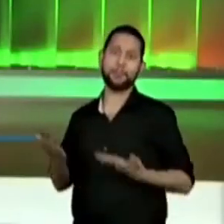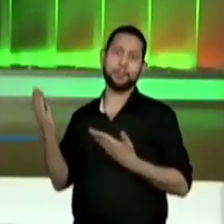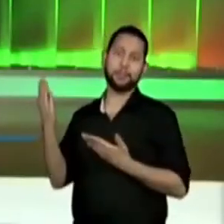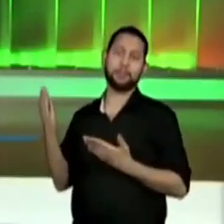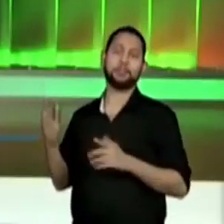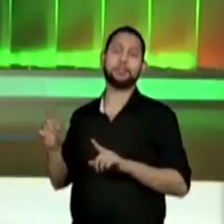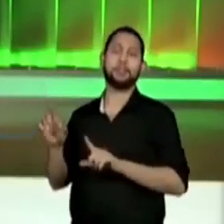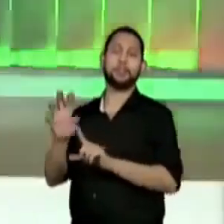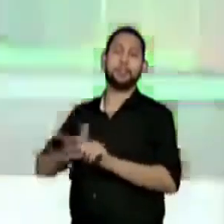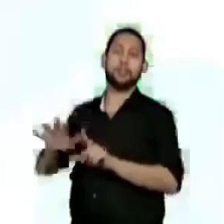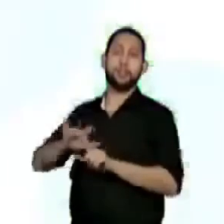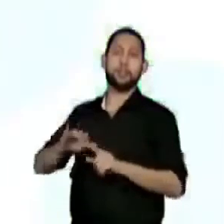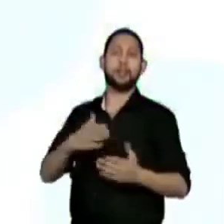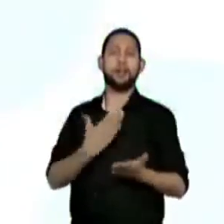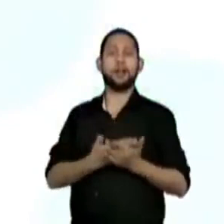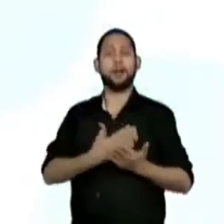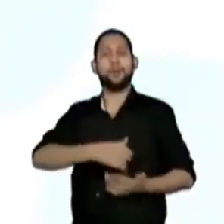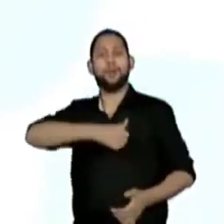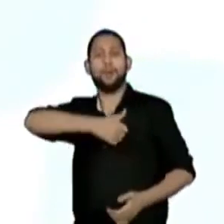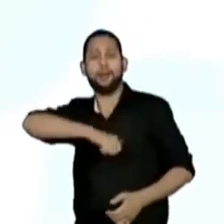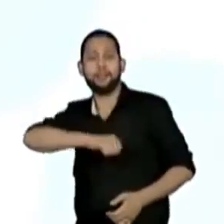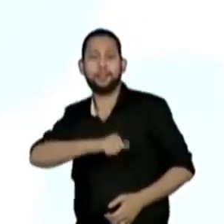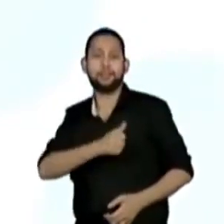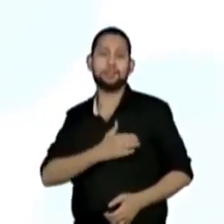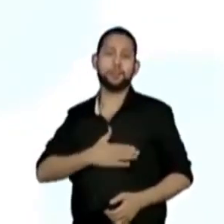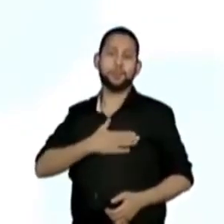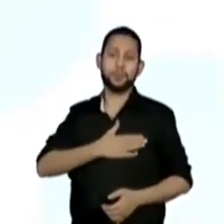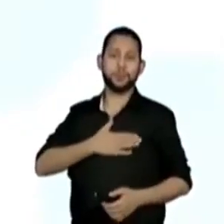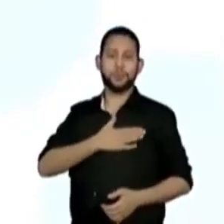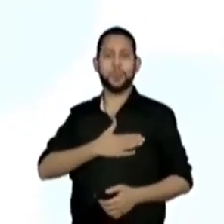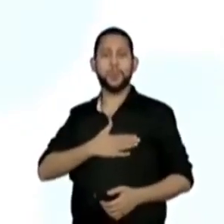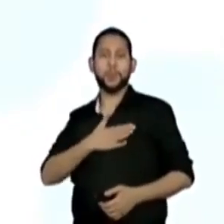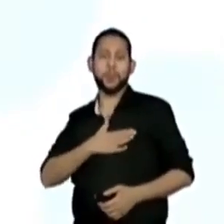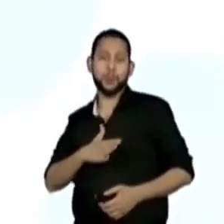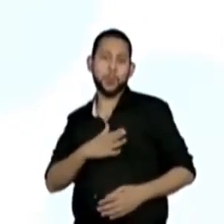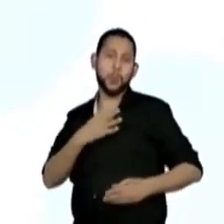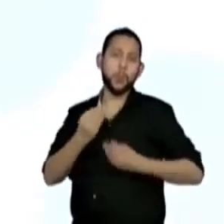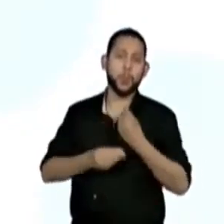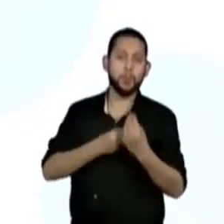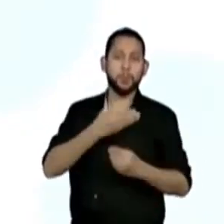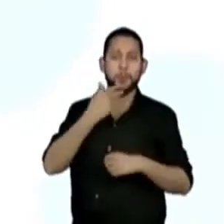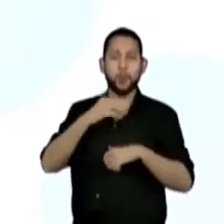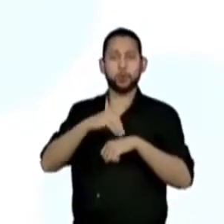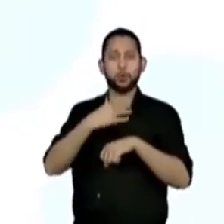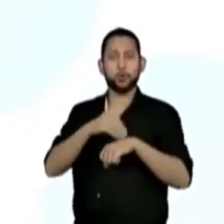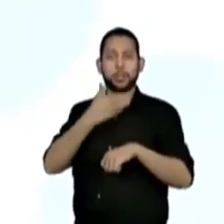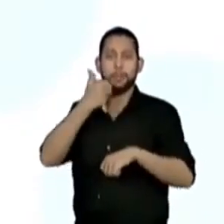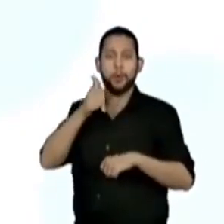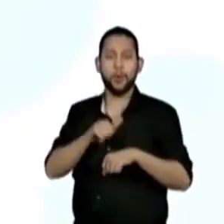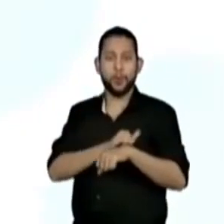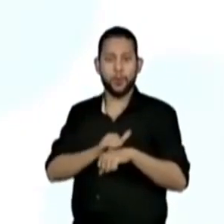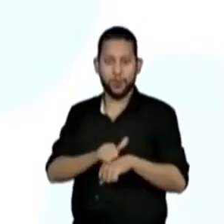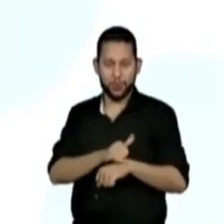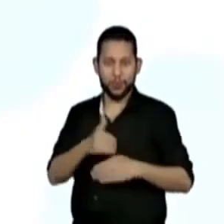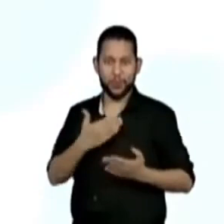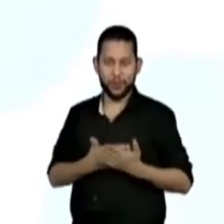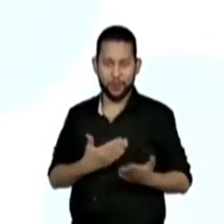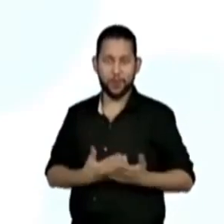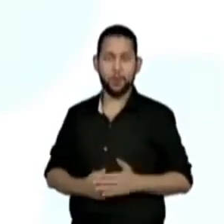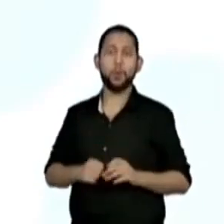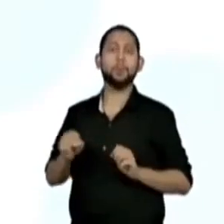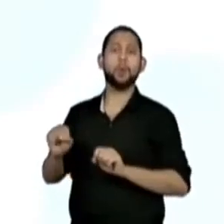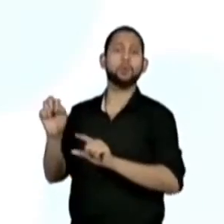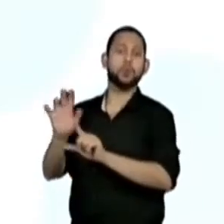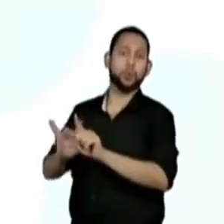telinha de avaliação Para esse outro momento de aula então pode avaliar pelo QR